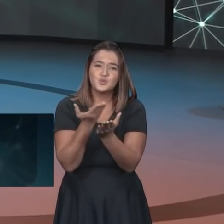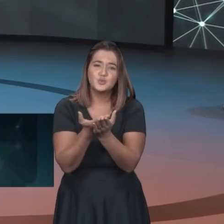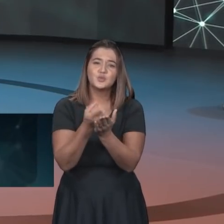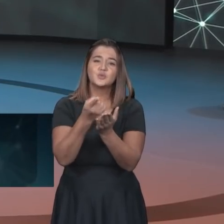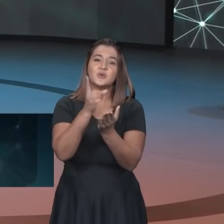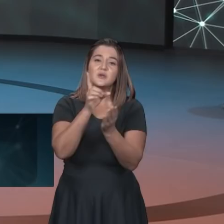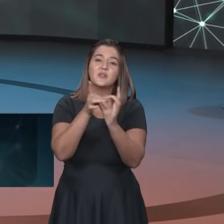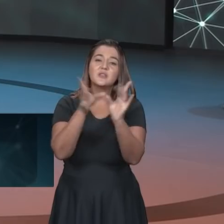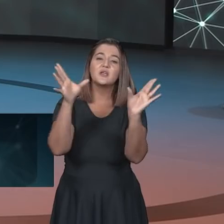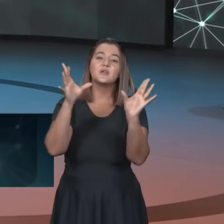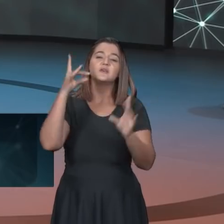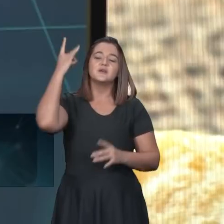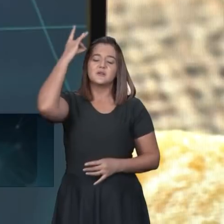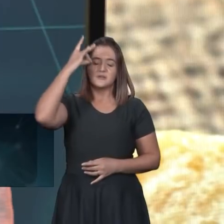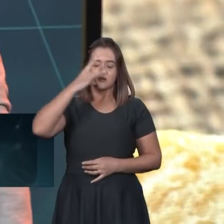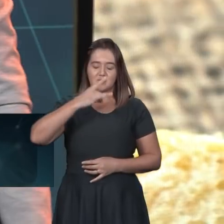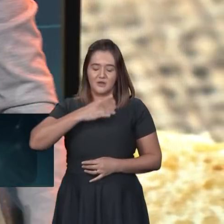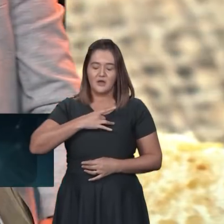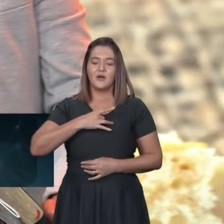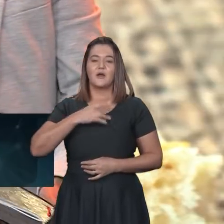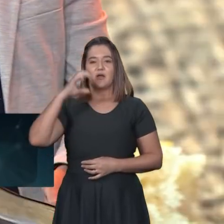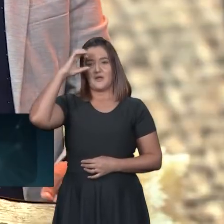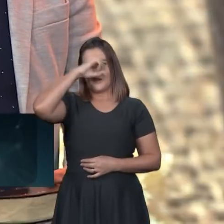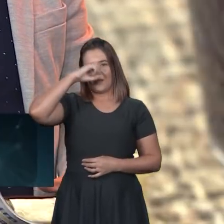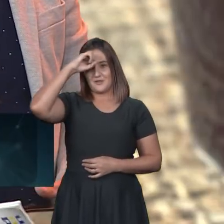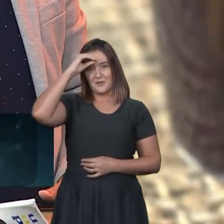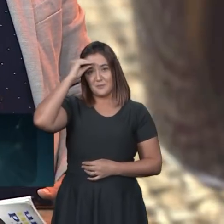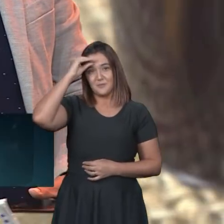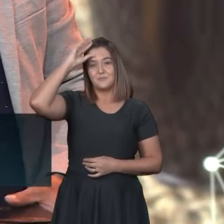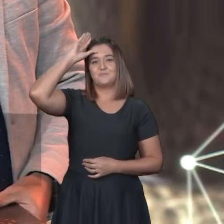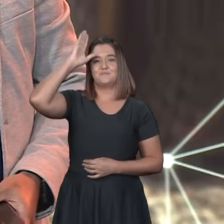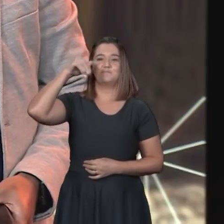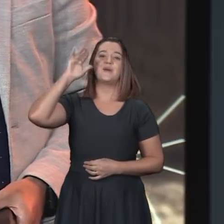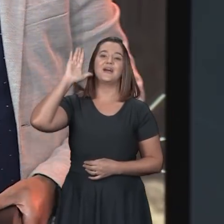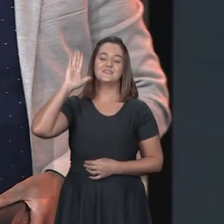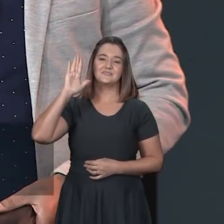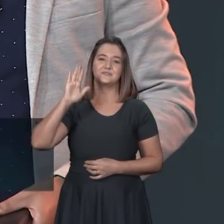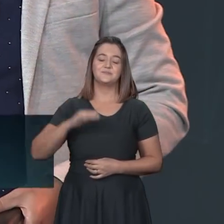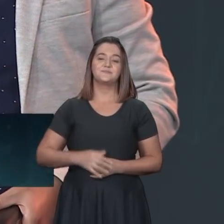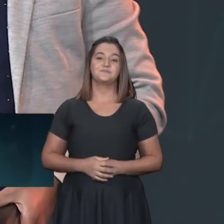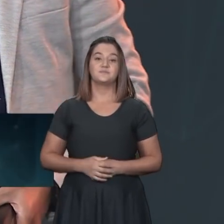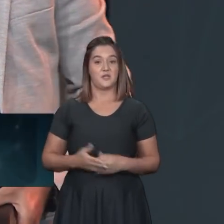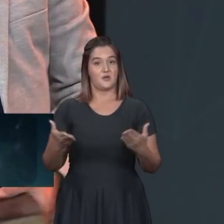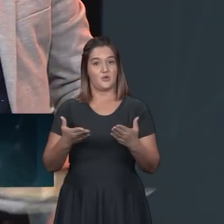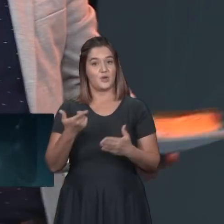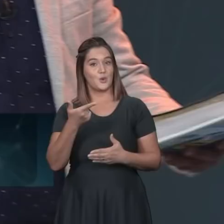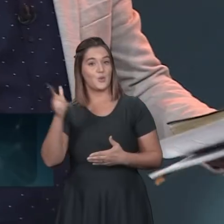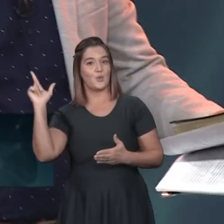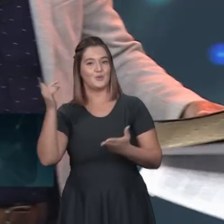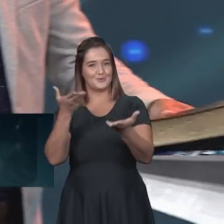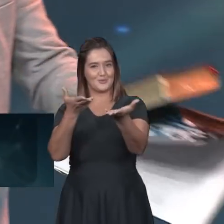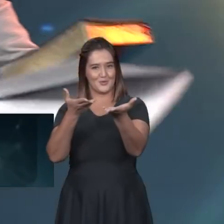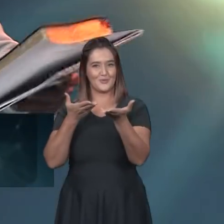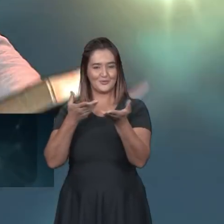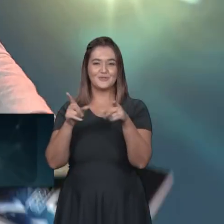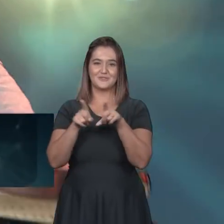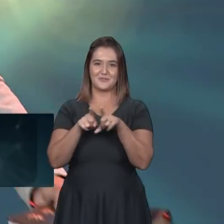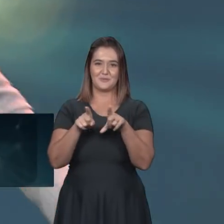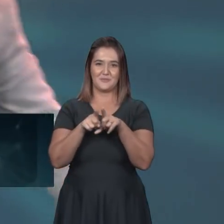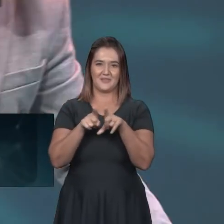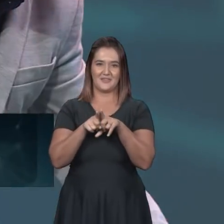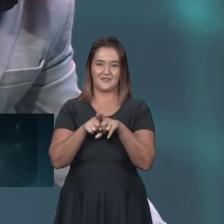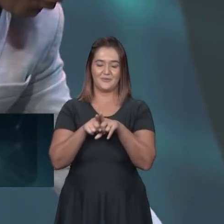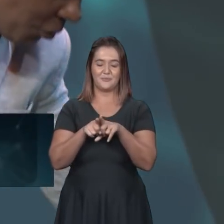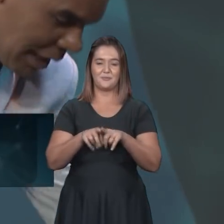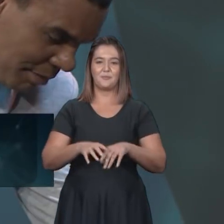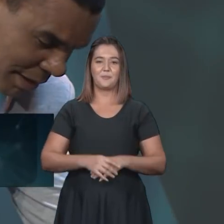revelar as verdades da Bíblia. Mas eu tenho um outro convite importante para fazer para você. Quero até colocar, não sei se a câmera me